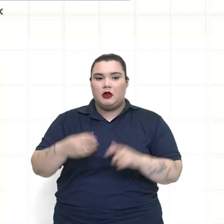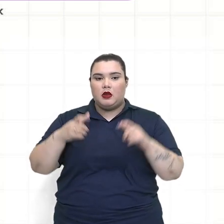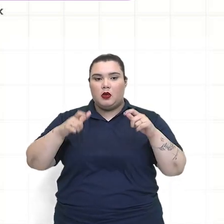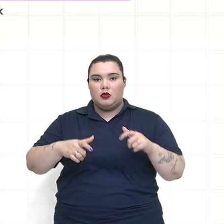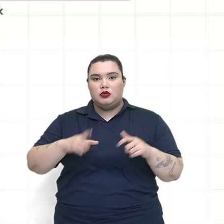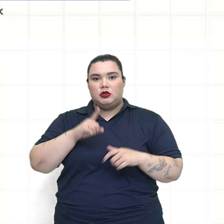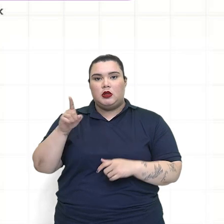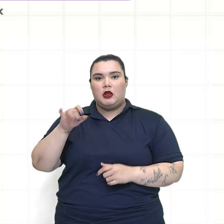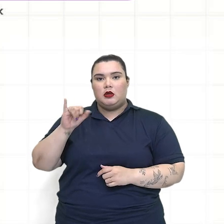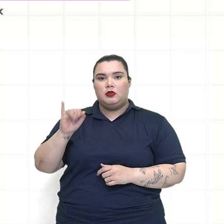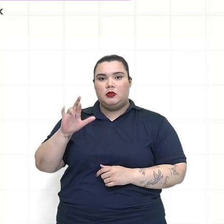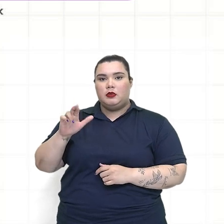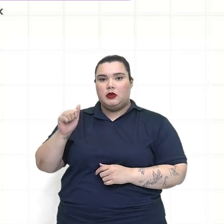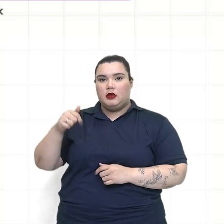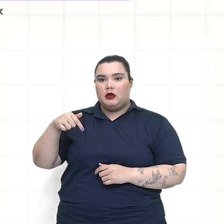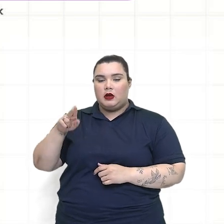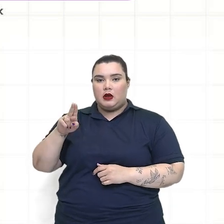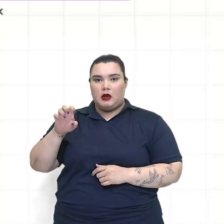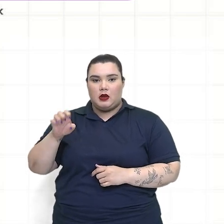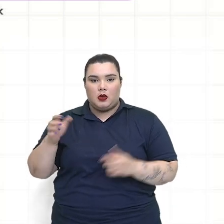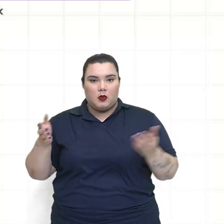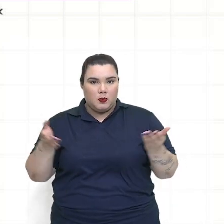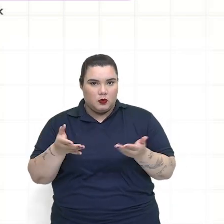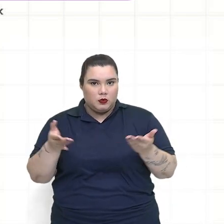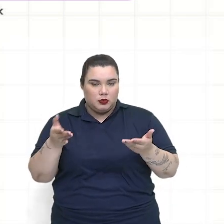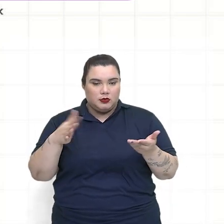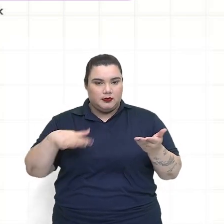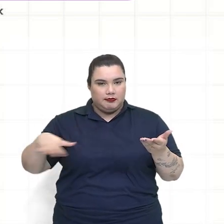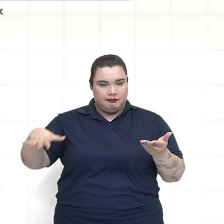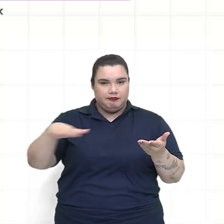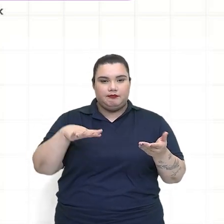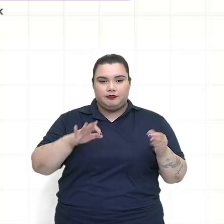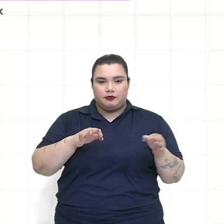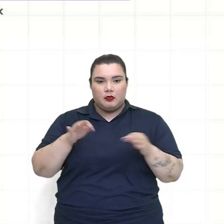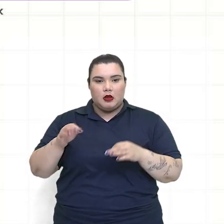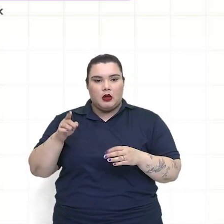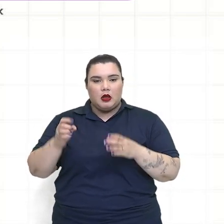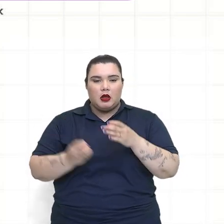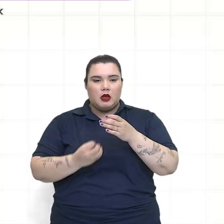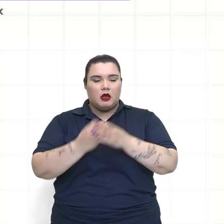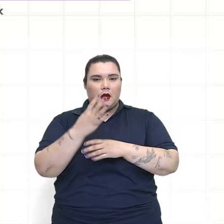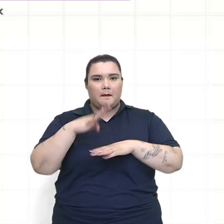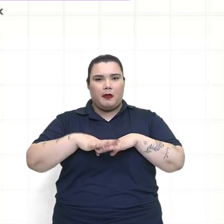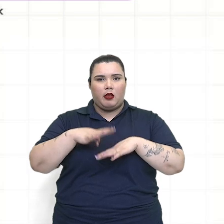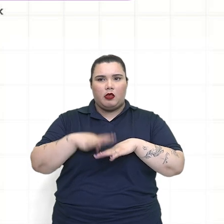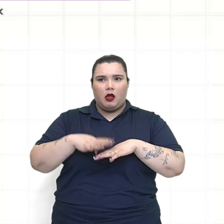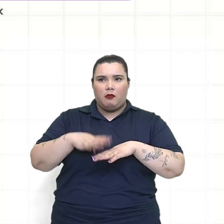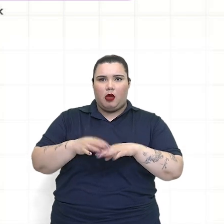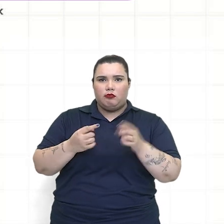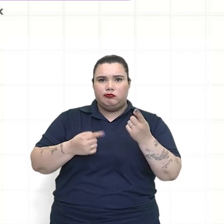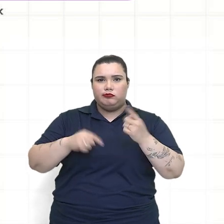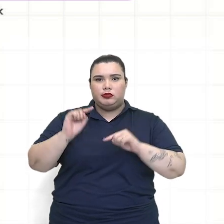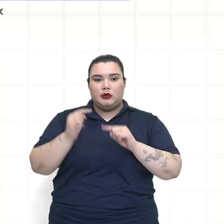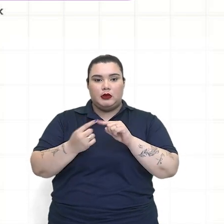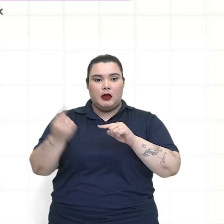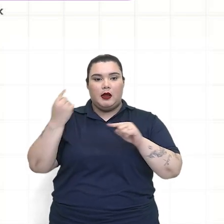Iraque, e desenvolveram sistemas matemáticos sofisticados para a época, muitos dos